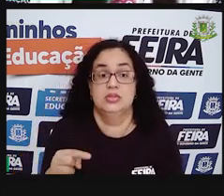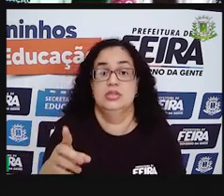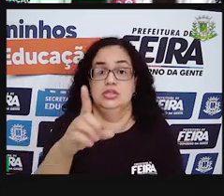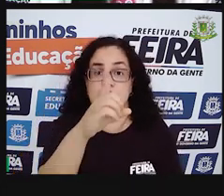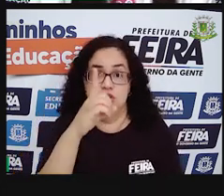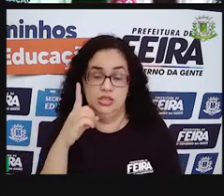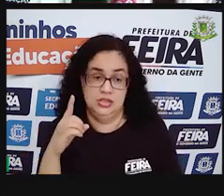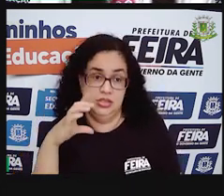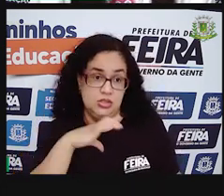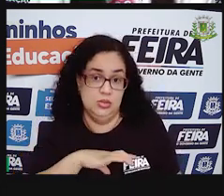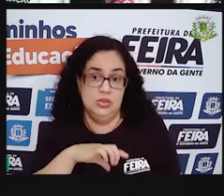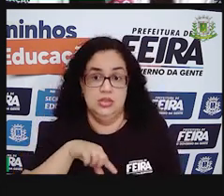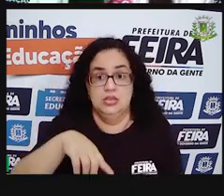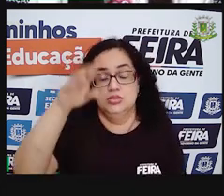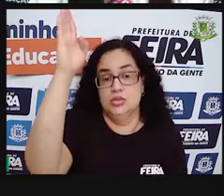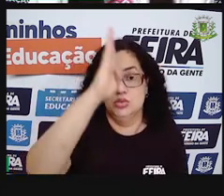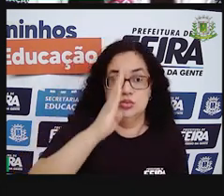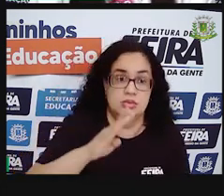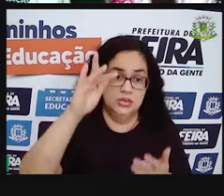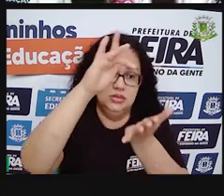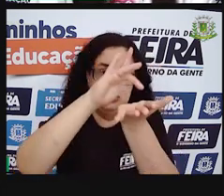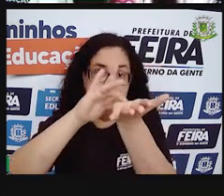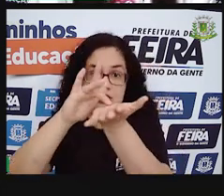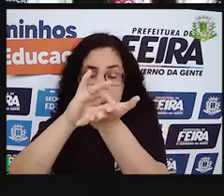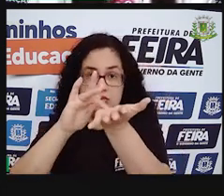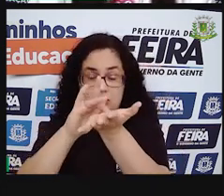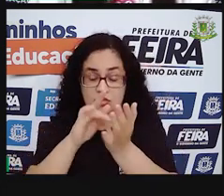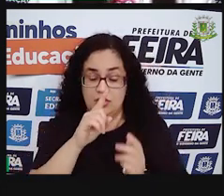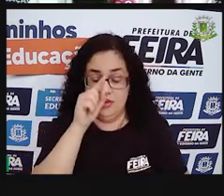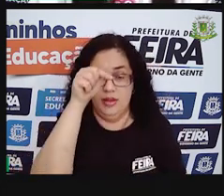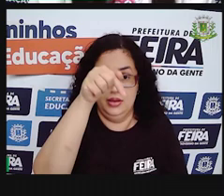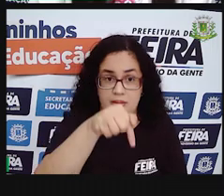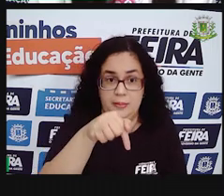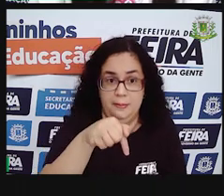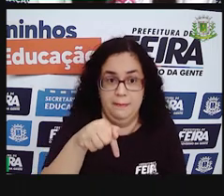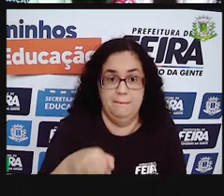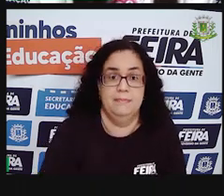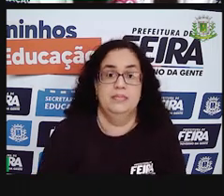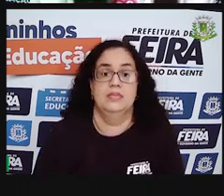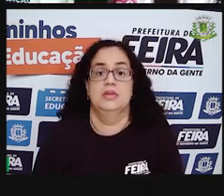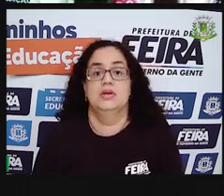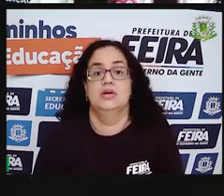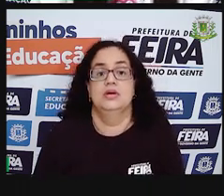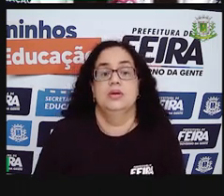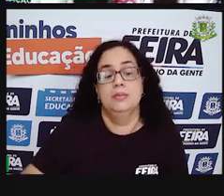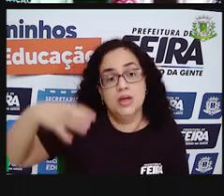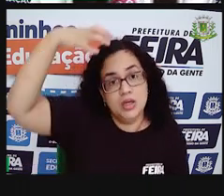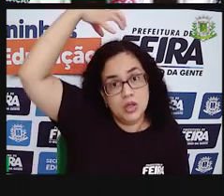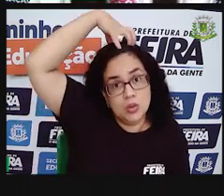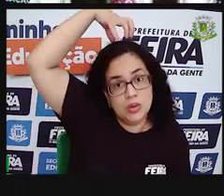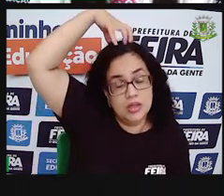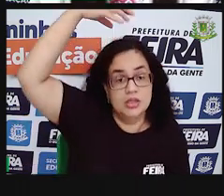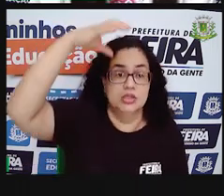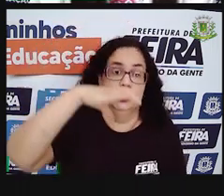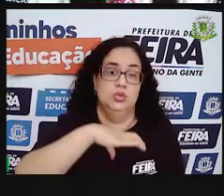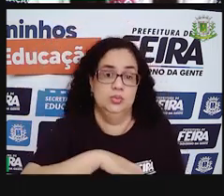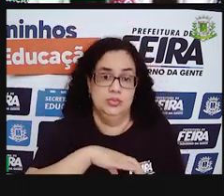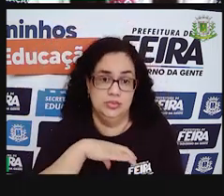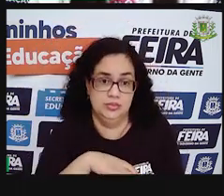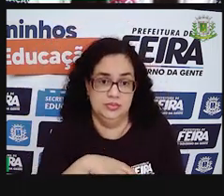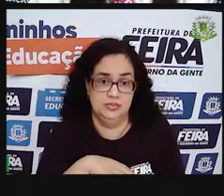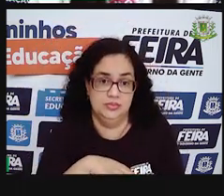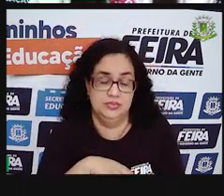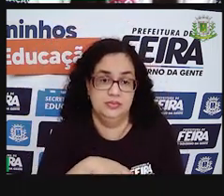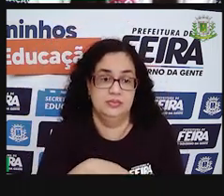dos portugueses ao Brasil, os ciganos foram mandados pelo rei de Portugal, né, para aqui.